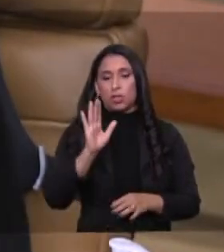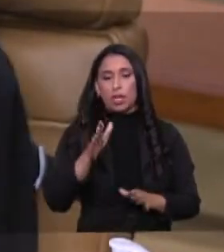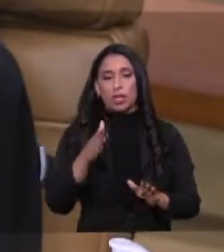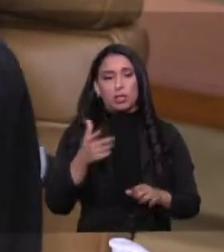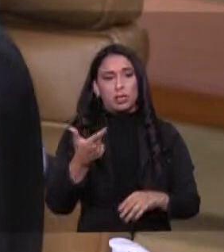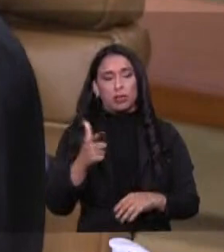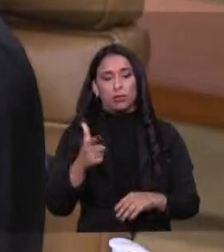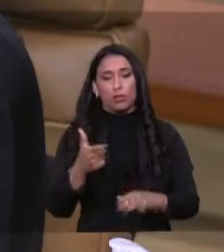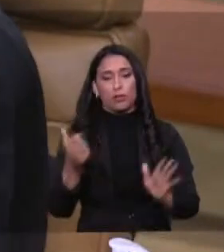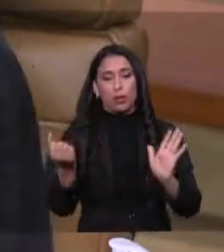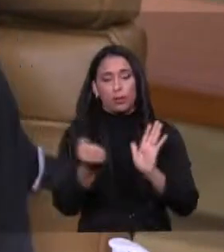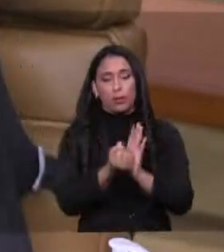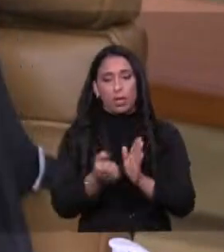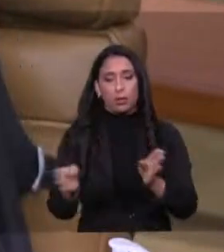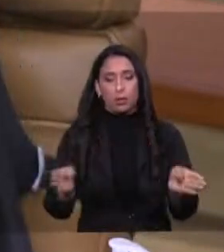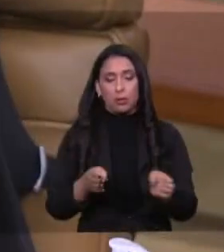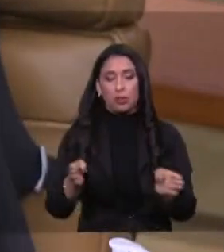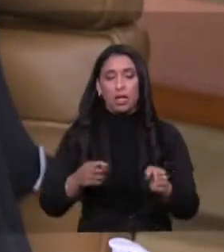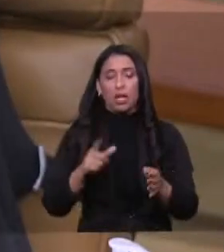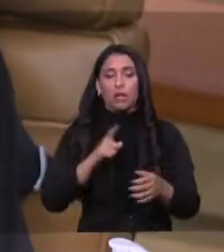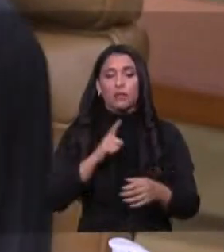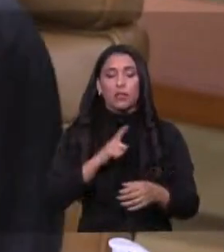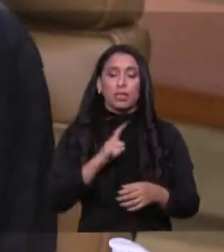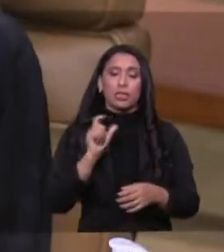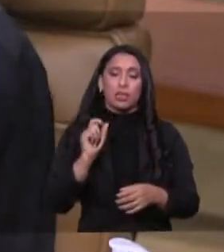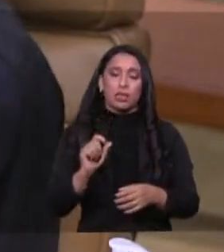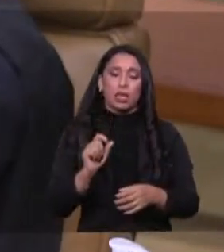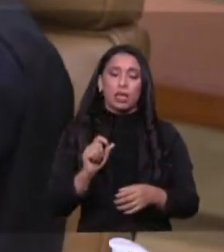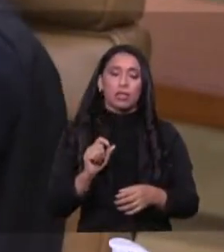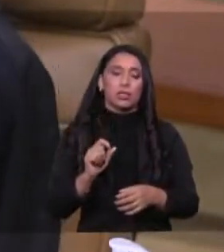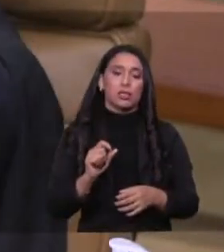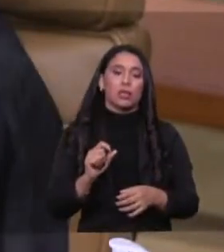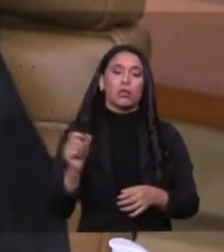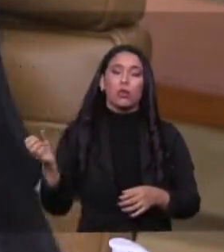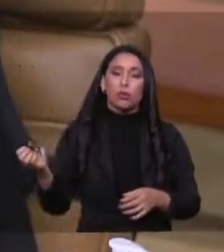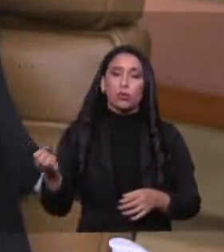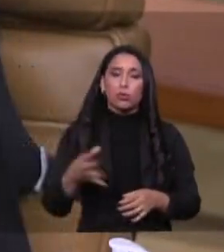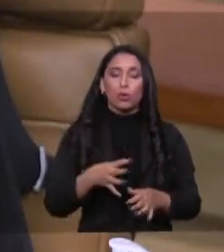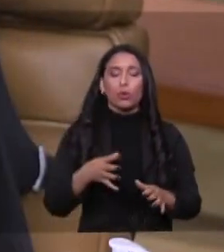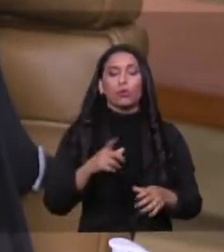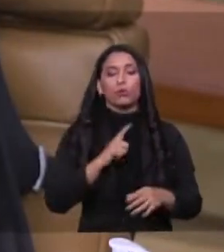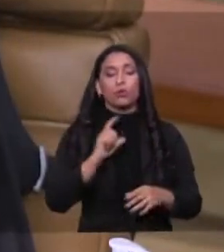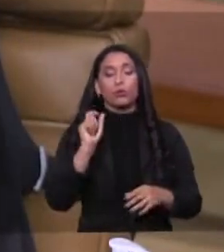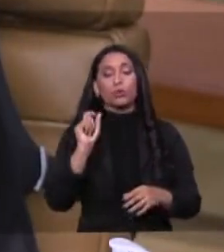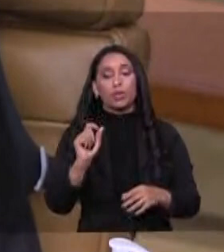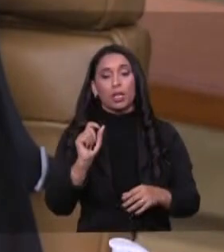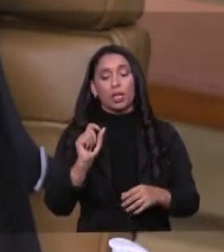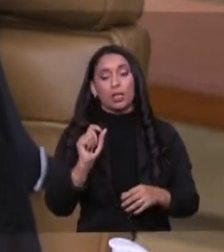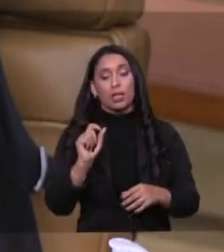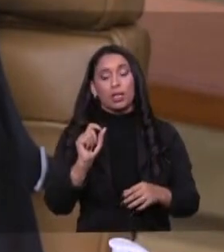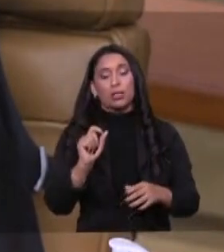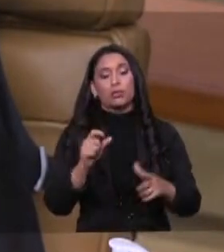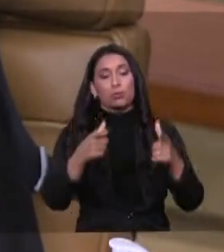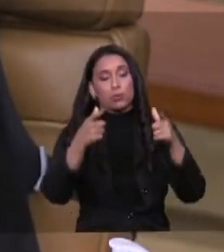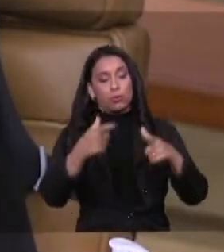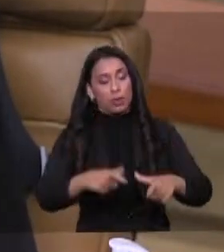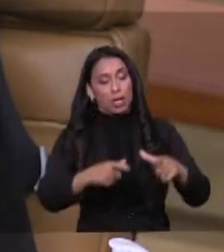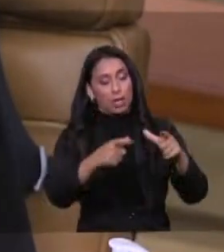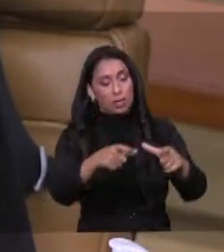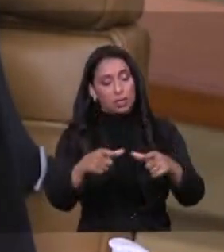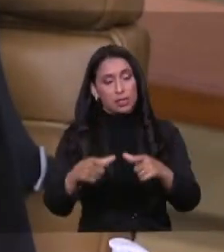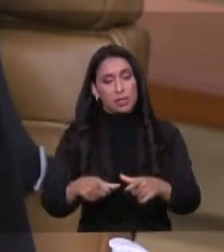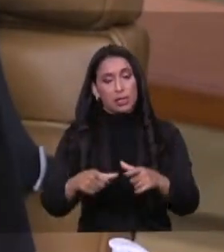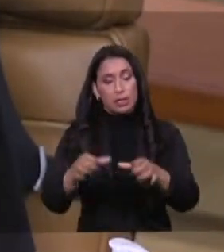vamos ter uma nova reconfiguração de demandas em relação aos reconhecimentos